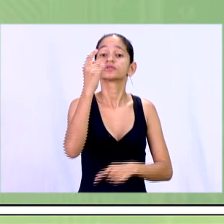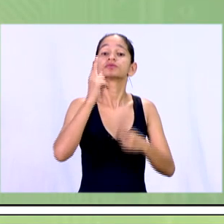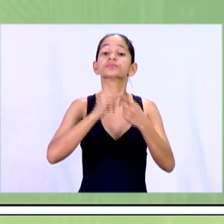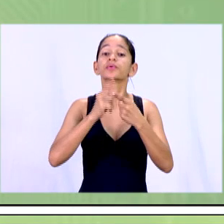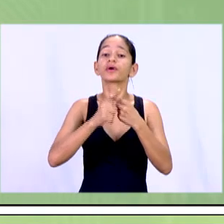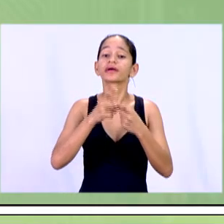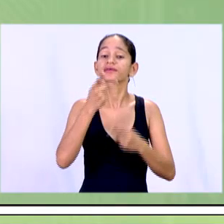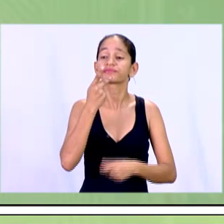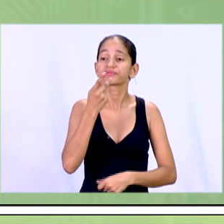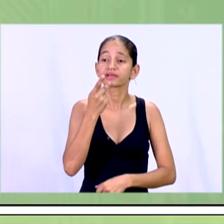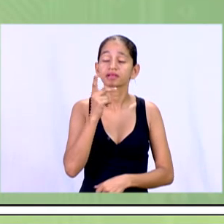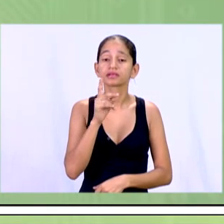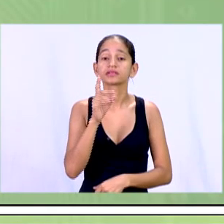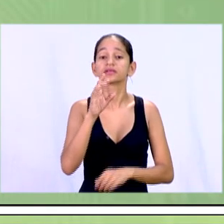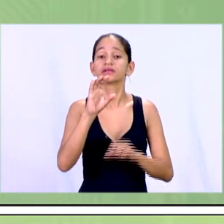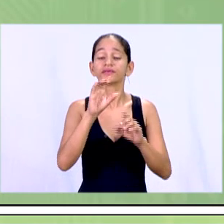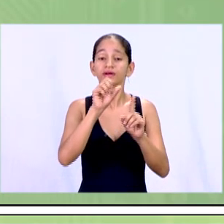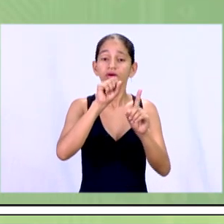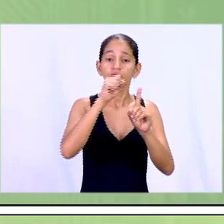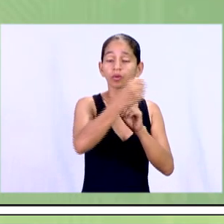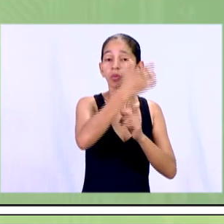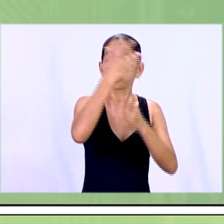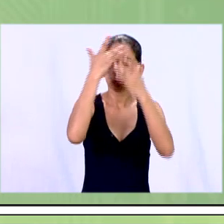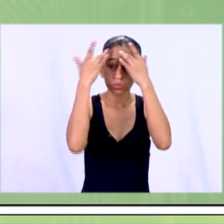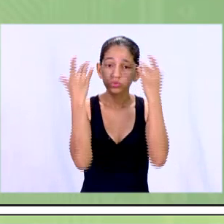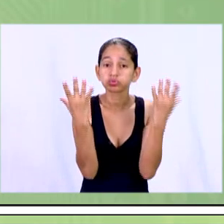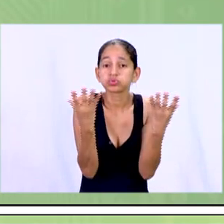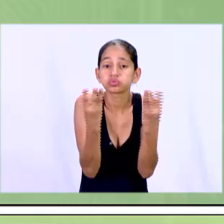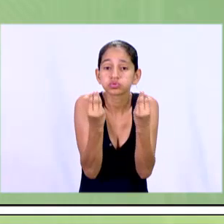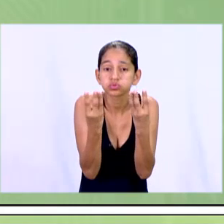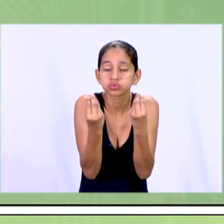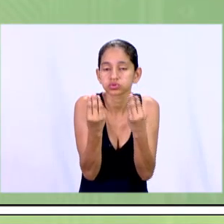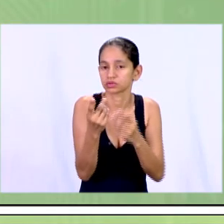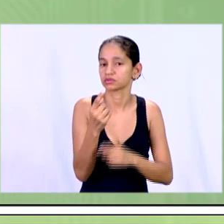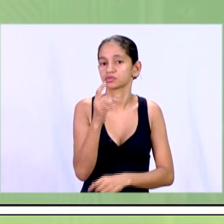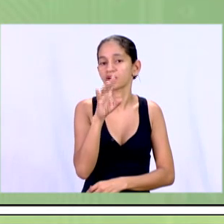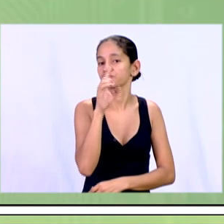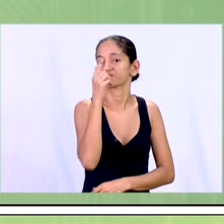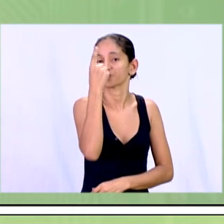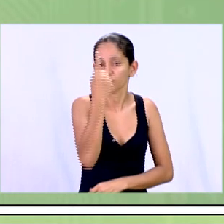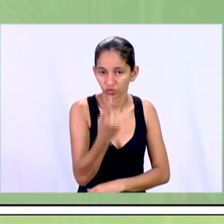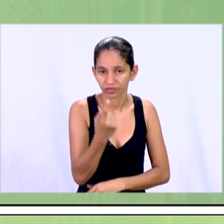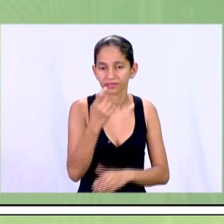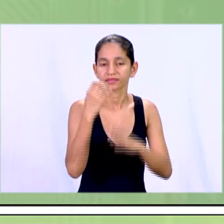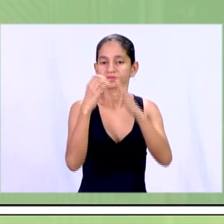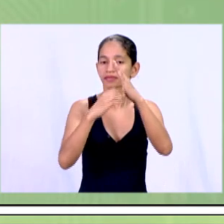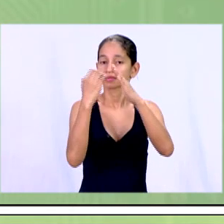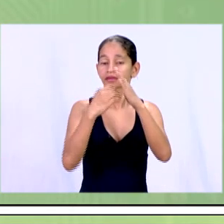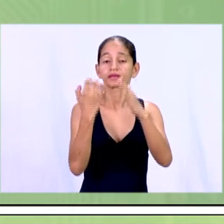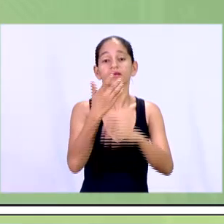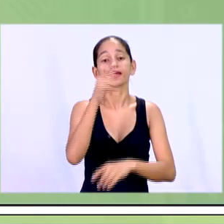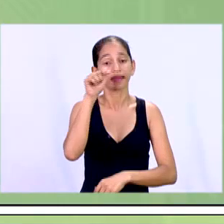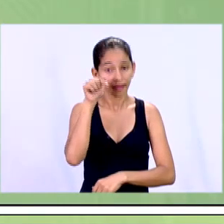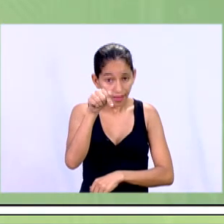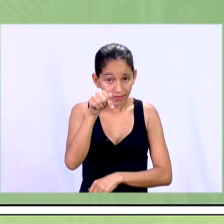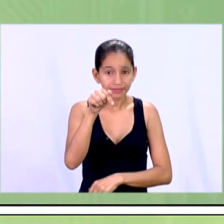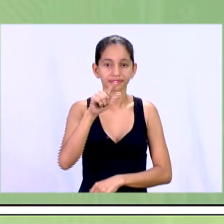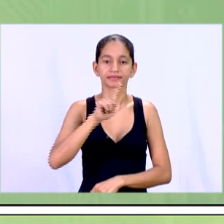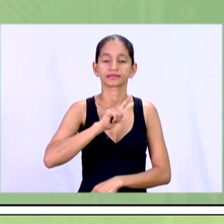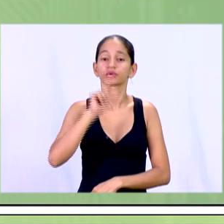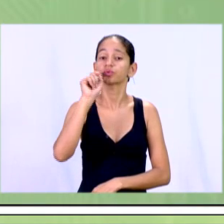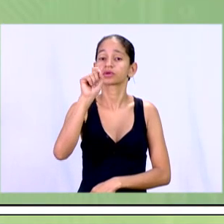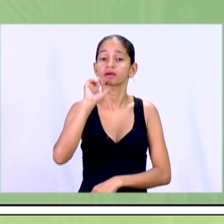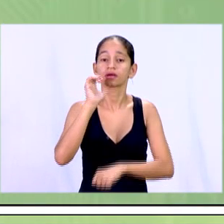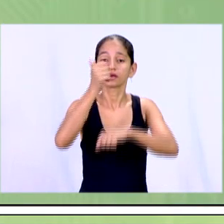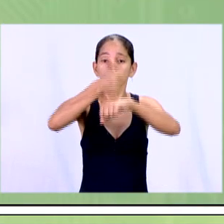gente está falando de coletividade. A postura ética empresarial é aquela que diz que prevalece o